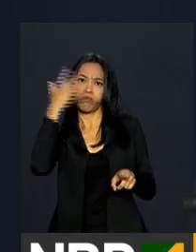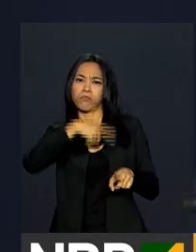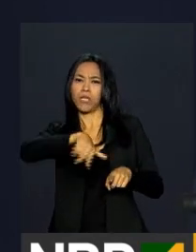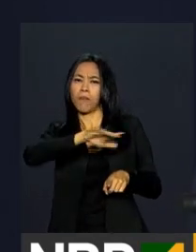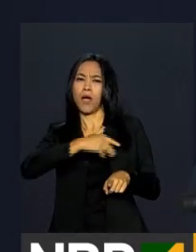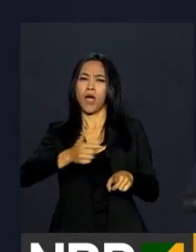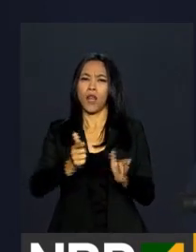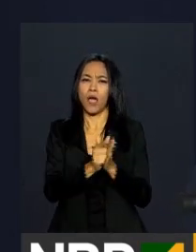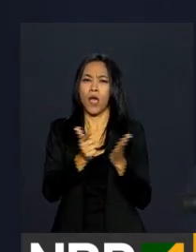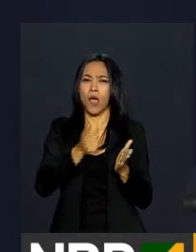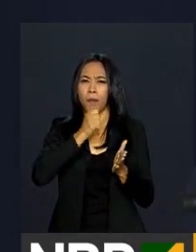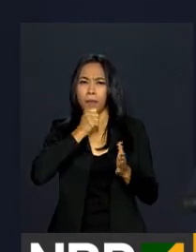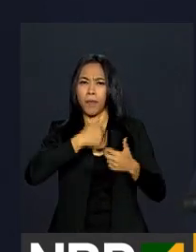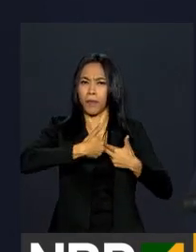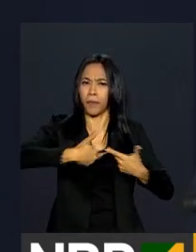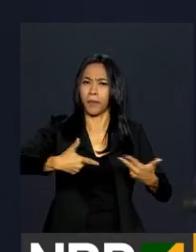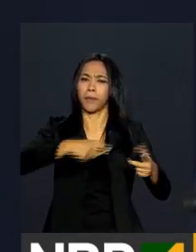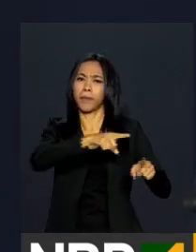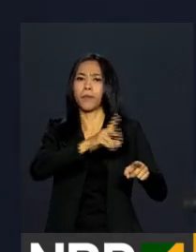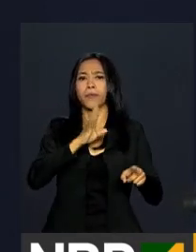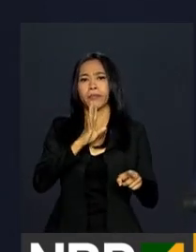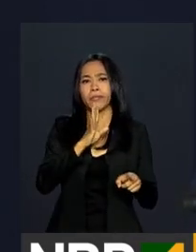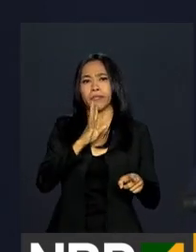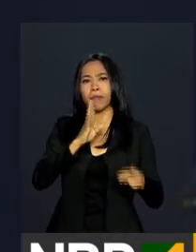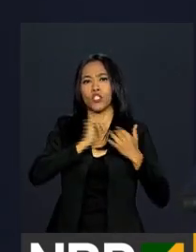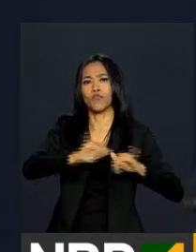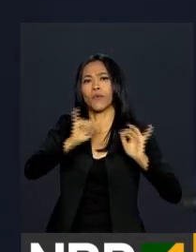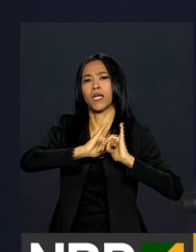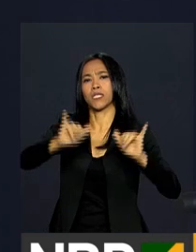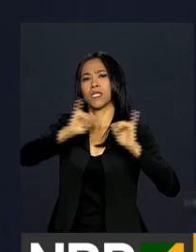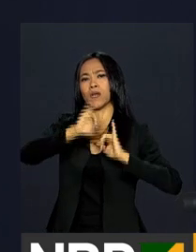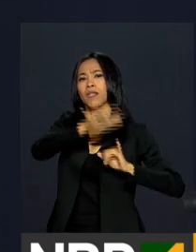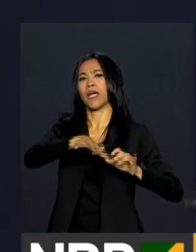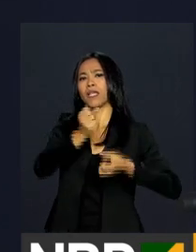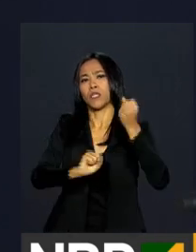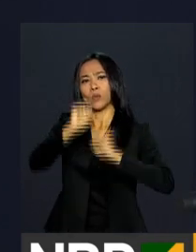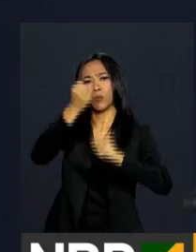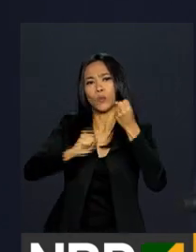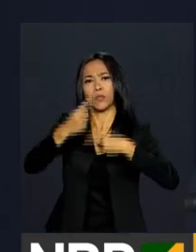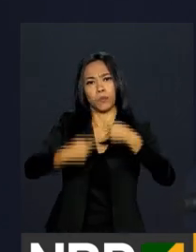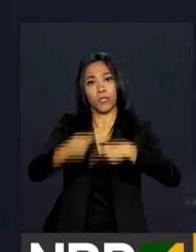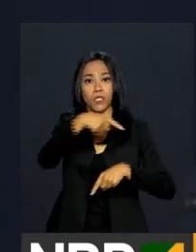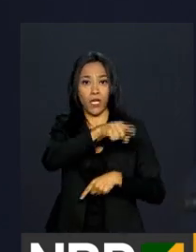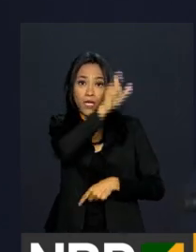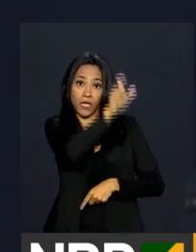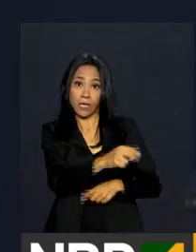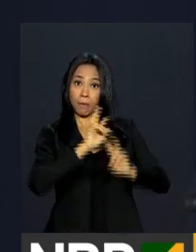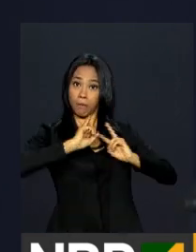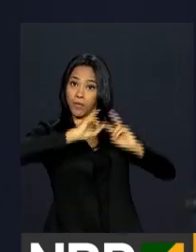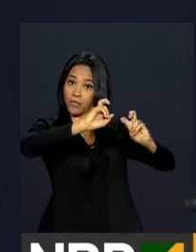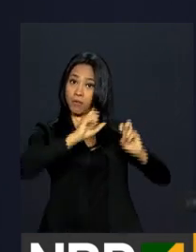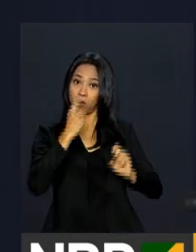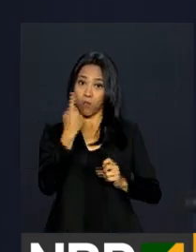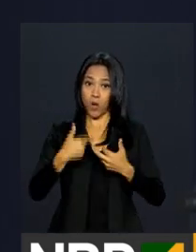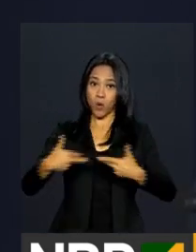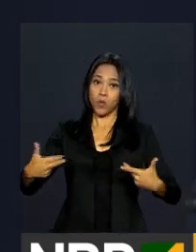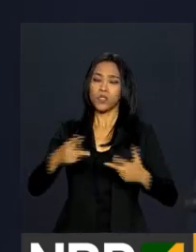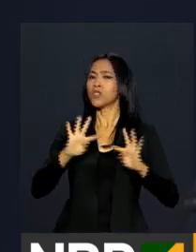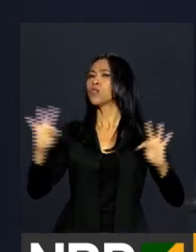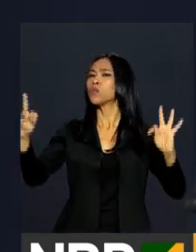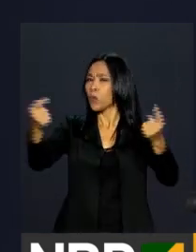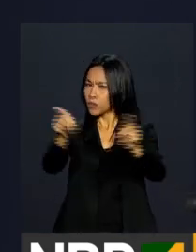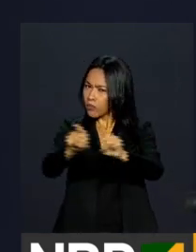um sujeito habilitado a essas questões do marketing industrial, comercial, político, ele percebeu uma coisa que nós todos percebemos. Quando